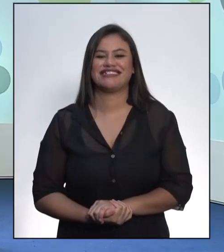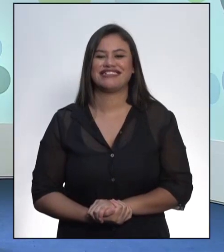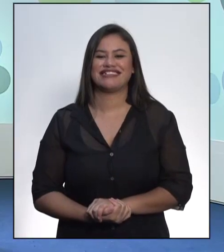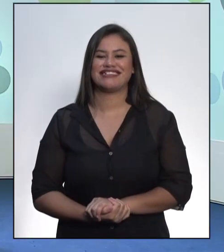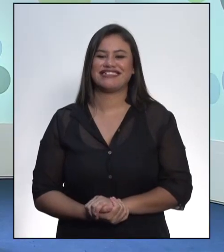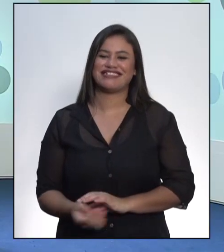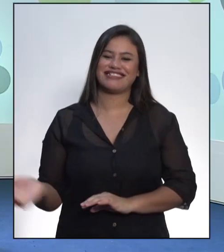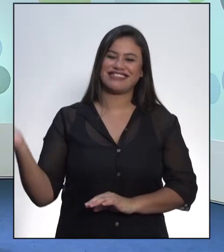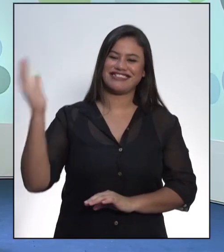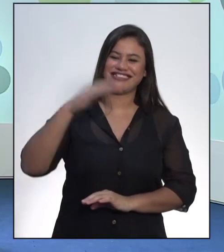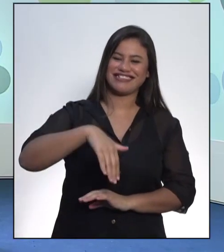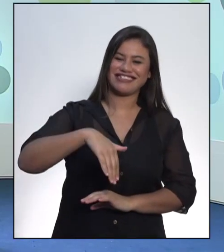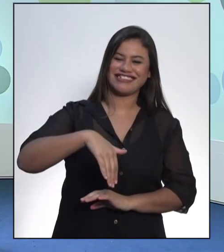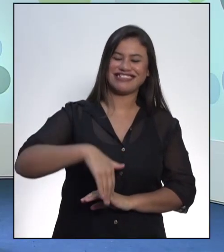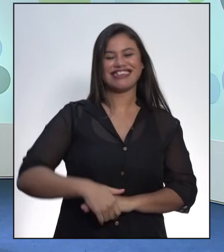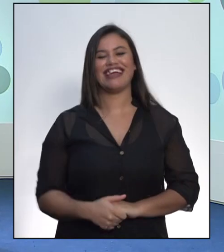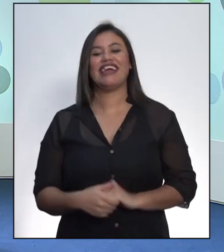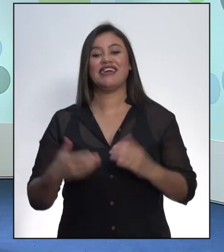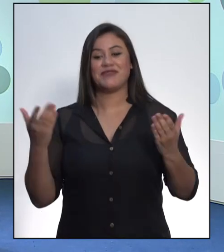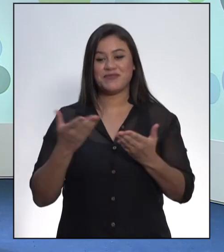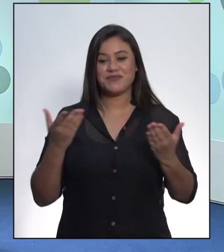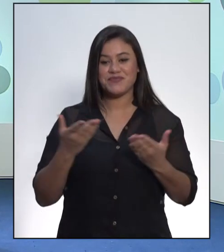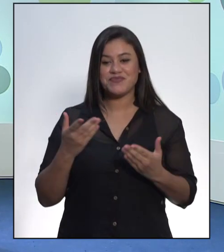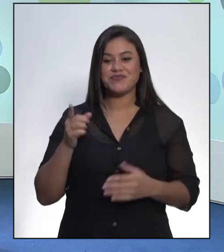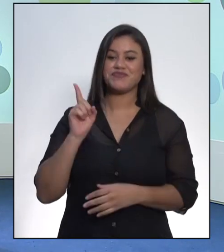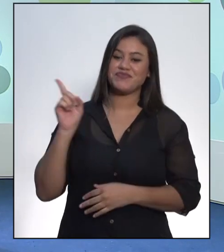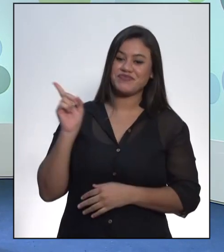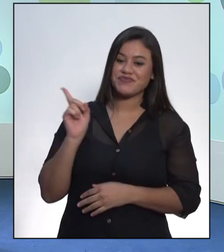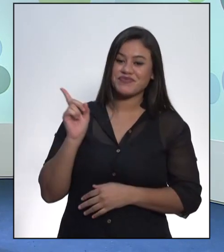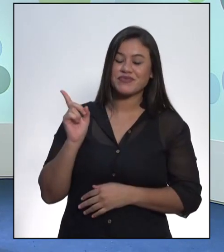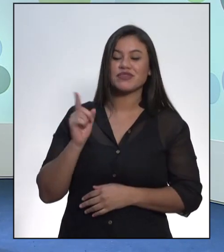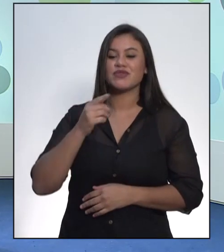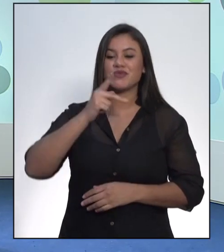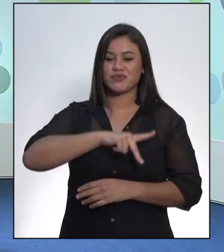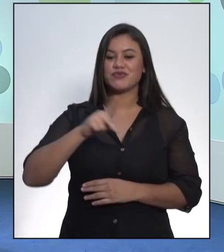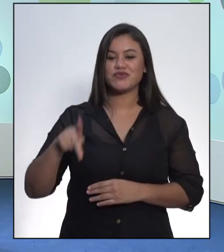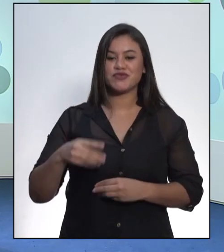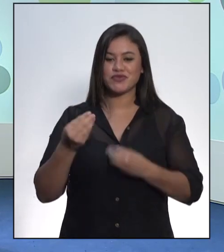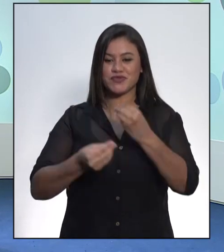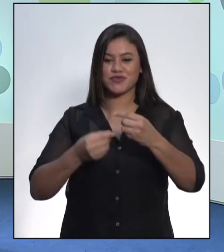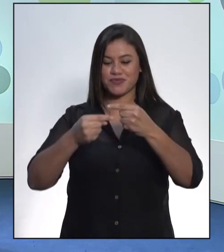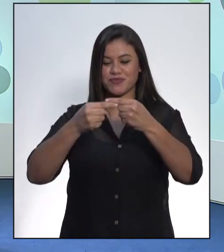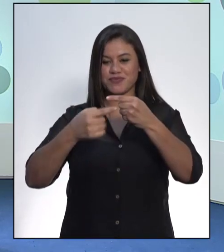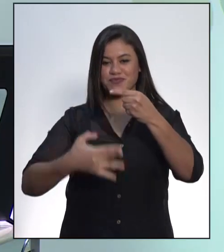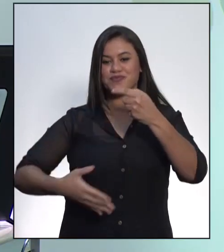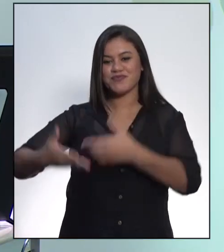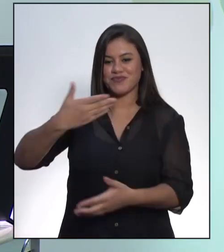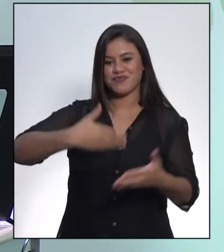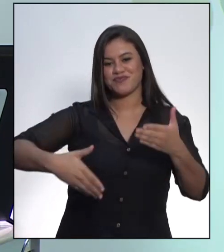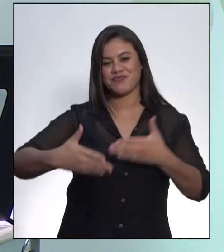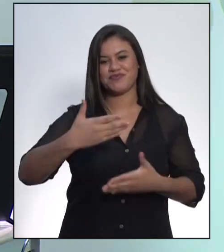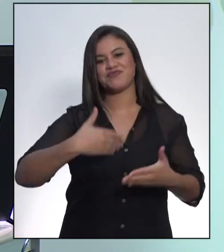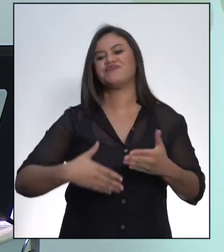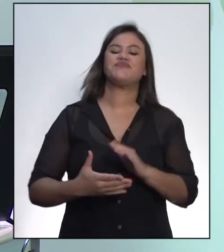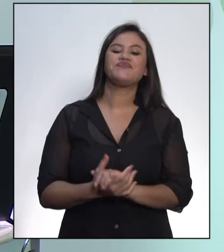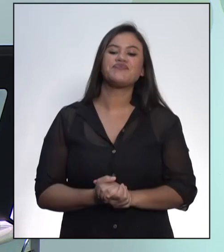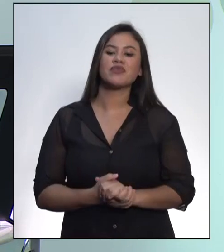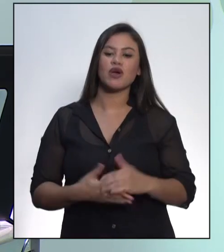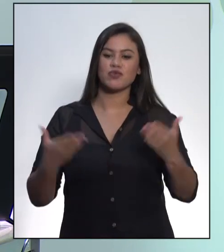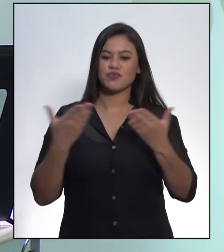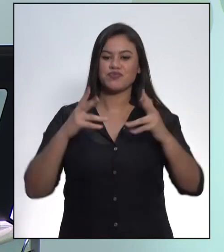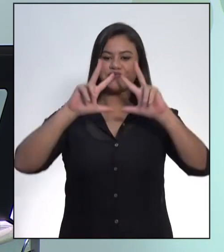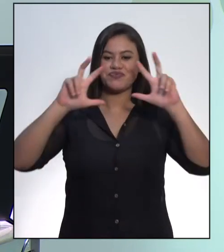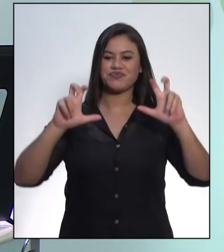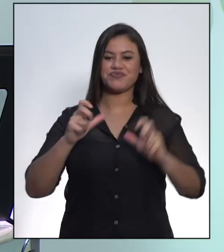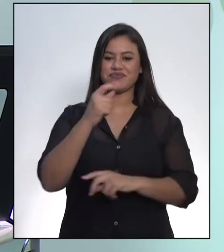Então, hoje o Giba, vai ser o porta-voz de vocês durante essa aula e nós vamos falar hoje sobre progressão aritmética, Na